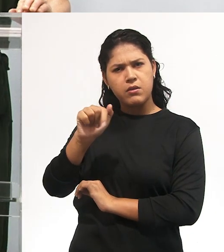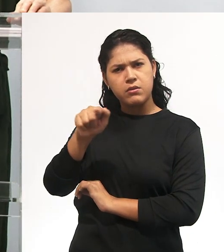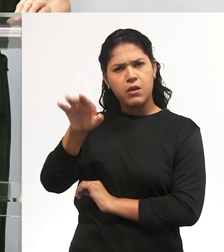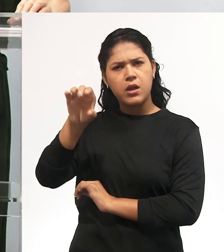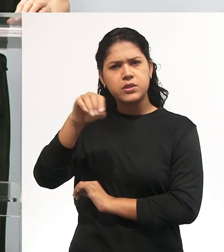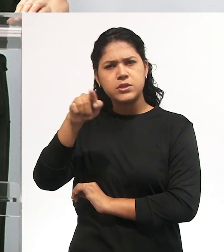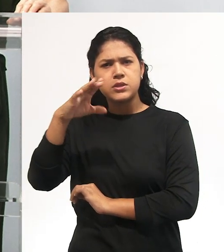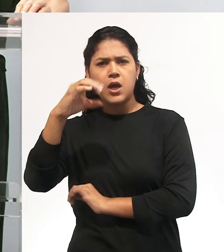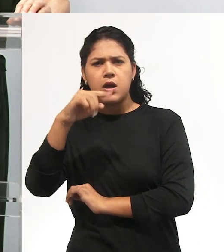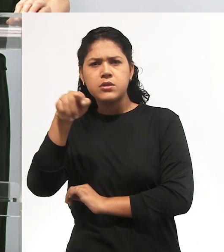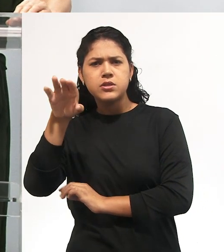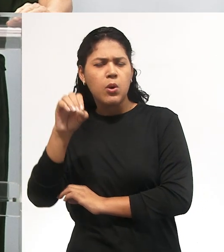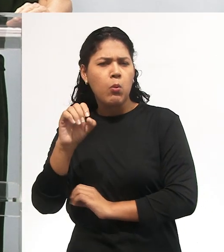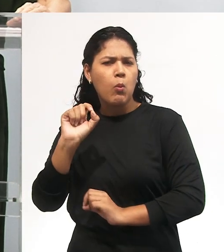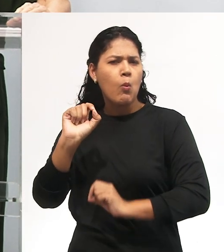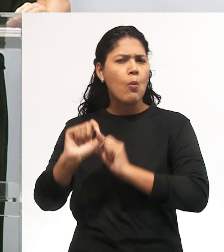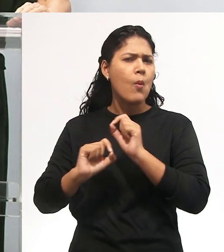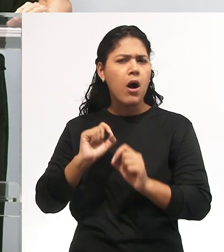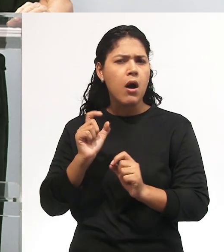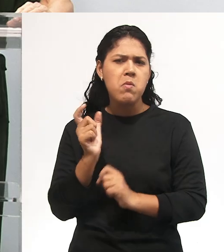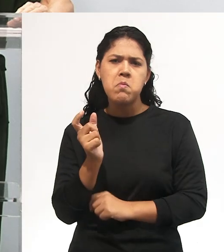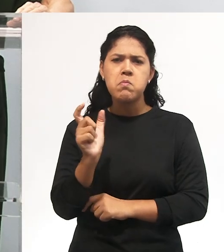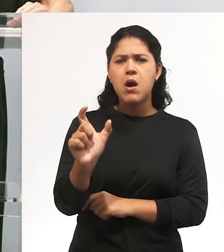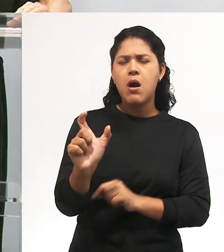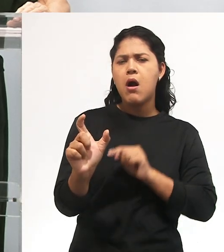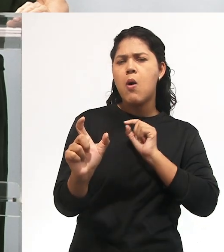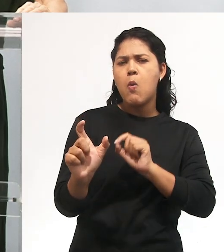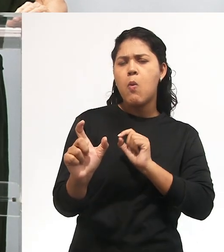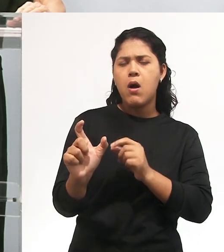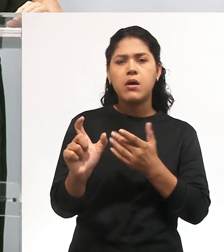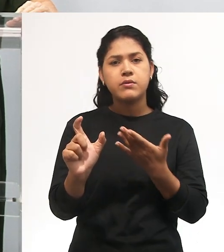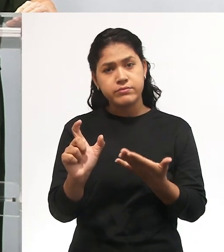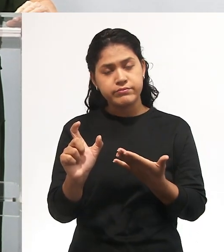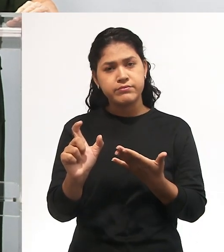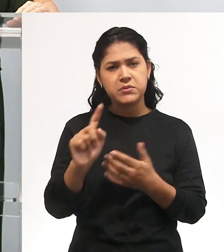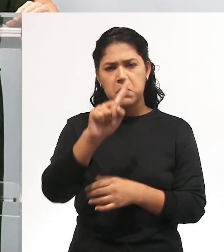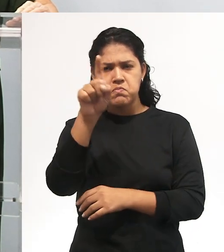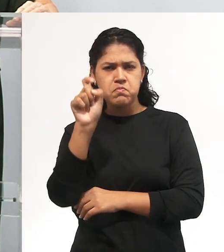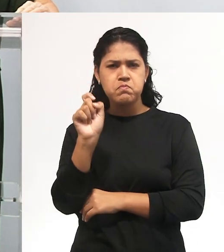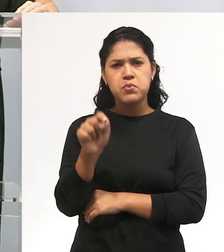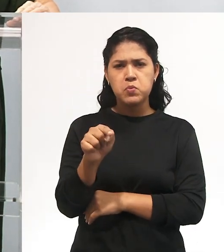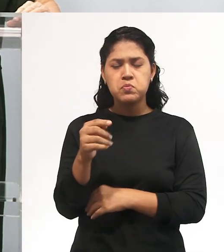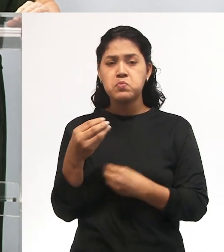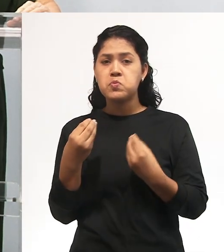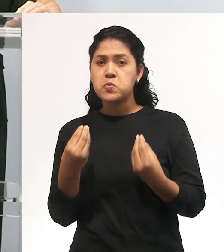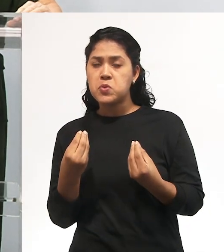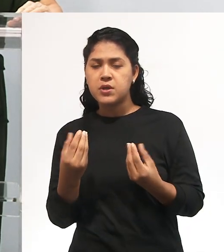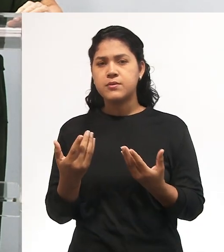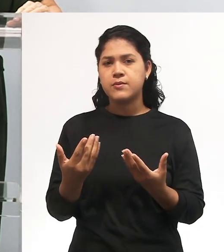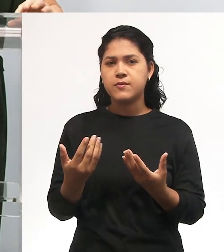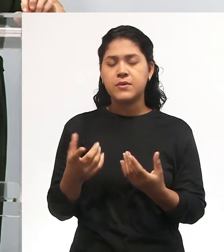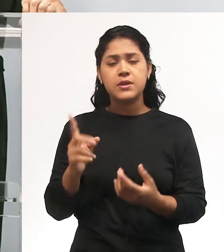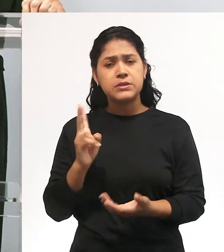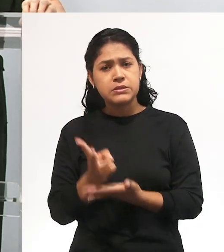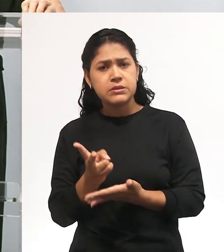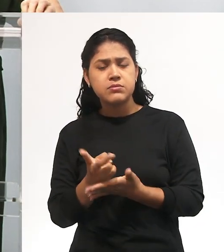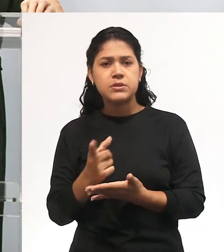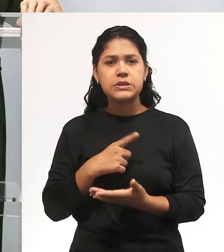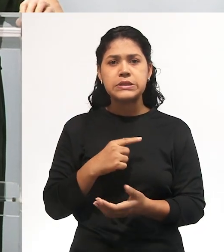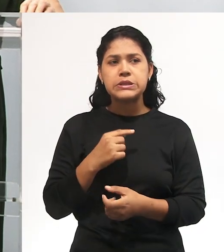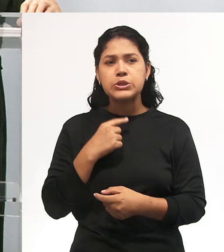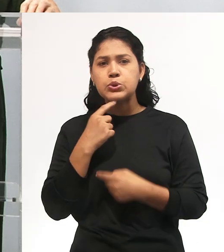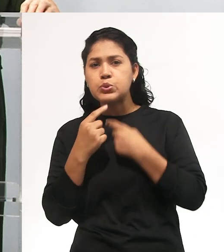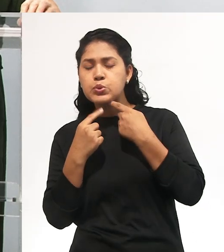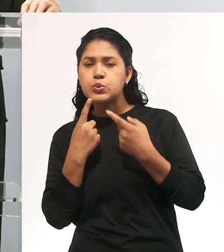que a gente fala de avaliação, nos deparamos diante de uma interrogação. Sempre temos as inseguranças